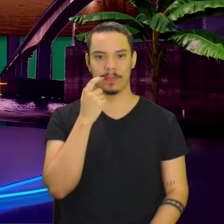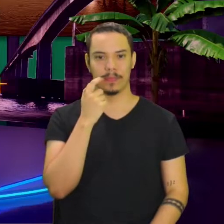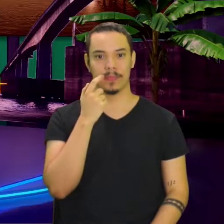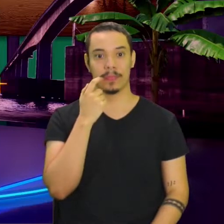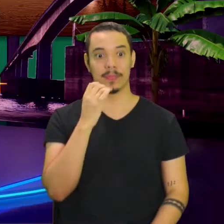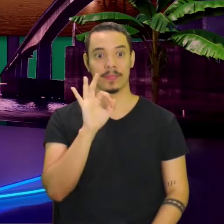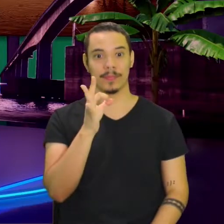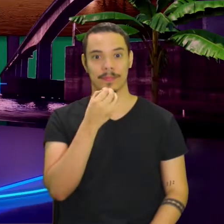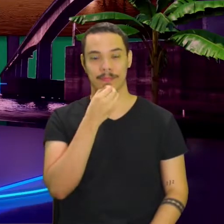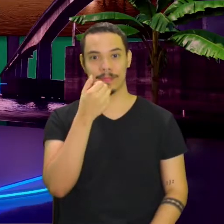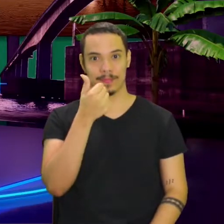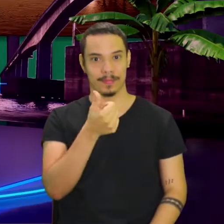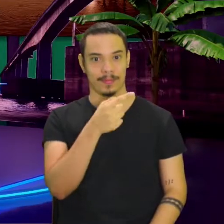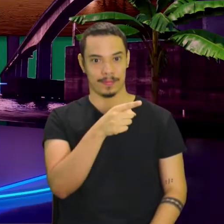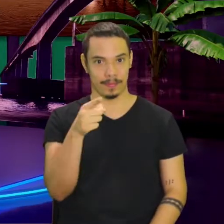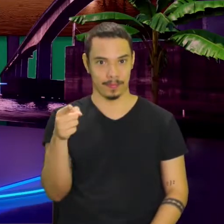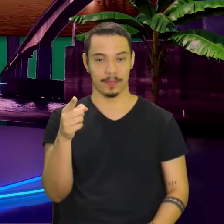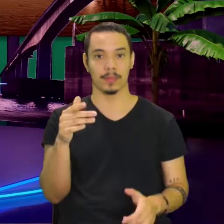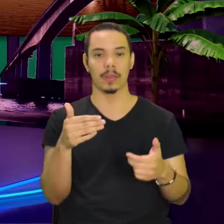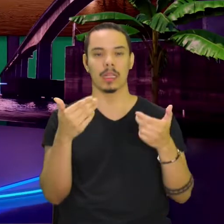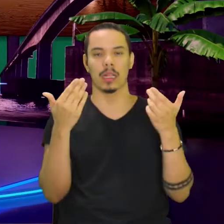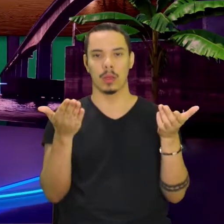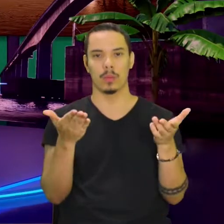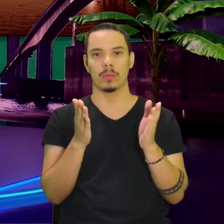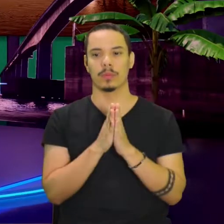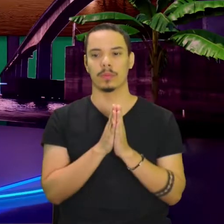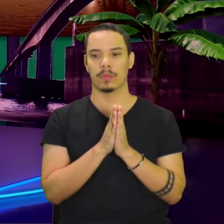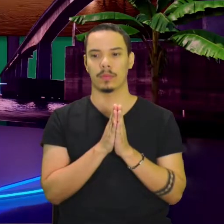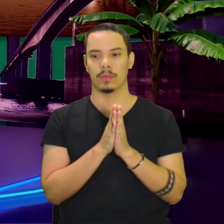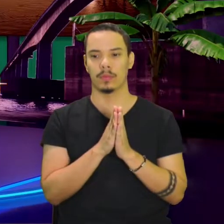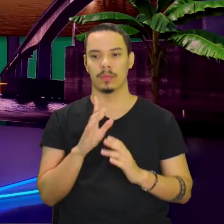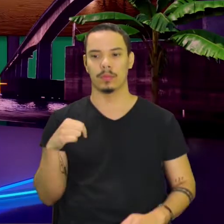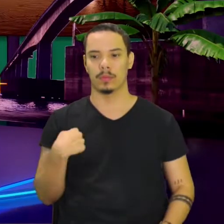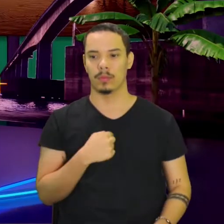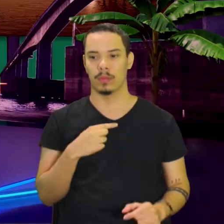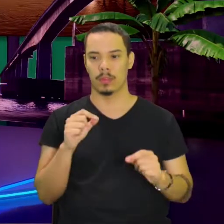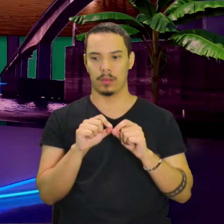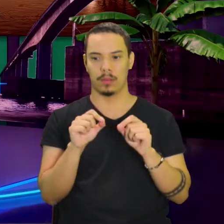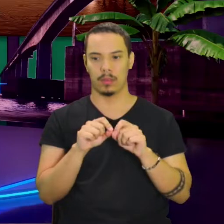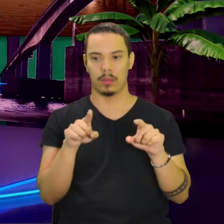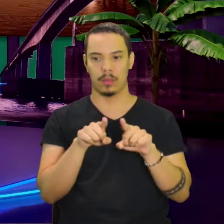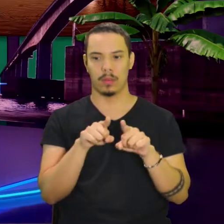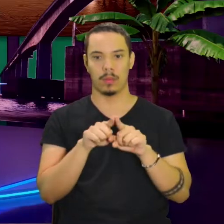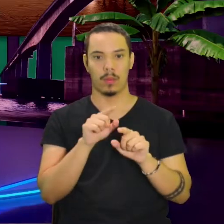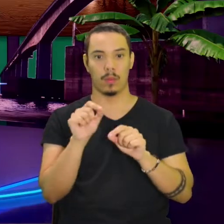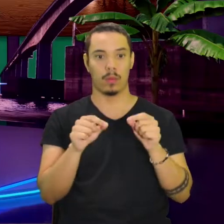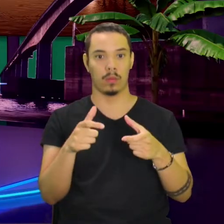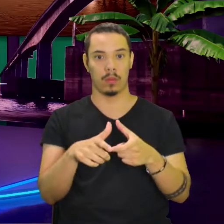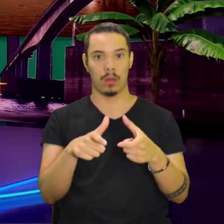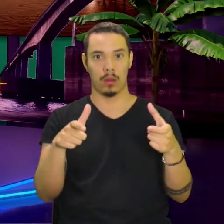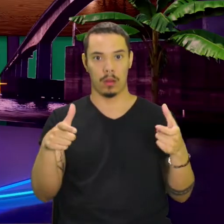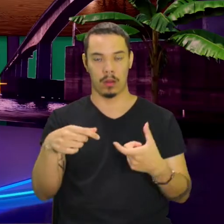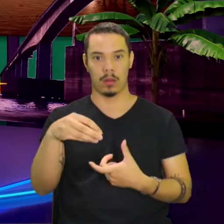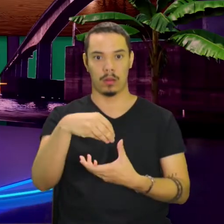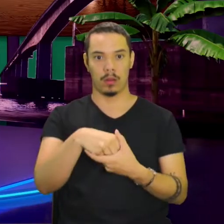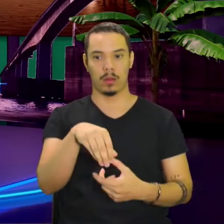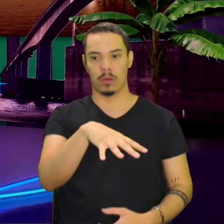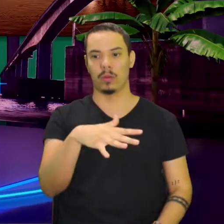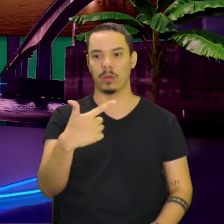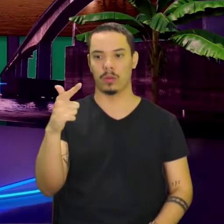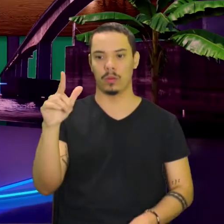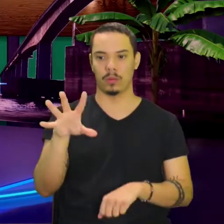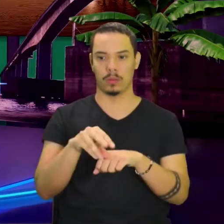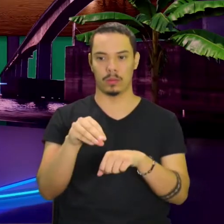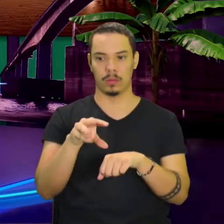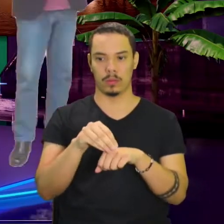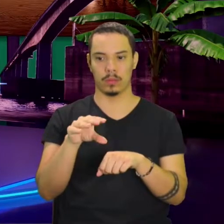bem? É isso aí, Rogério. A gente vai também amplificar outros conhecimentos que o nosso